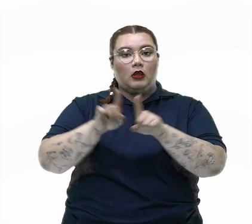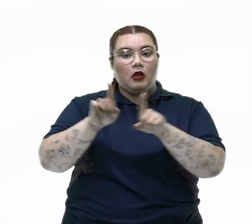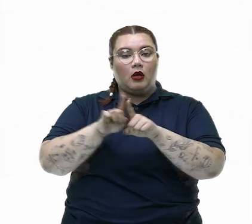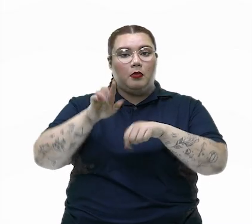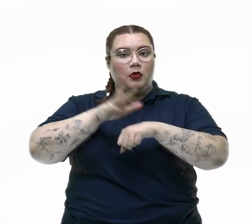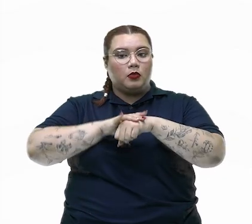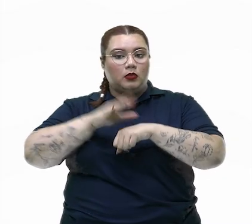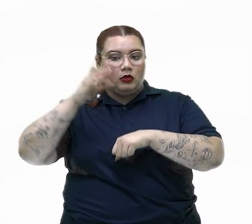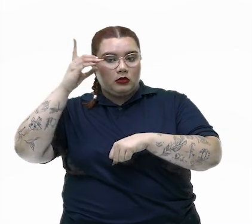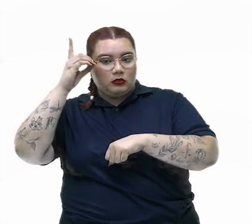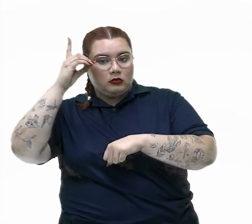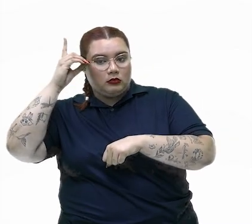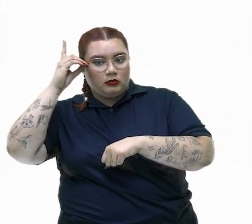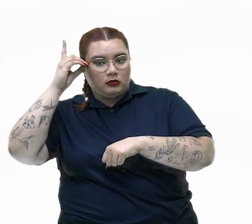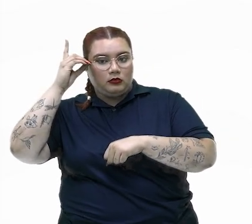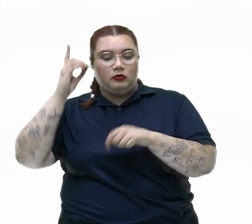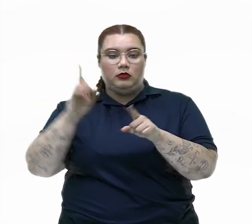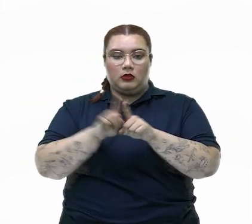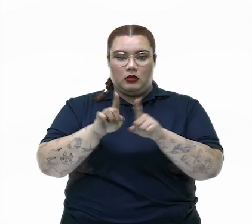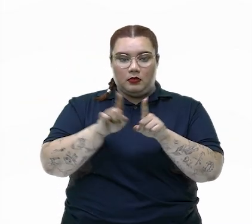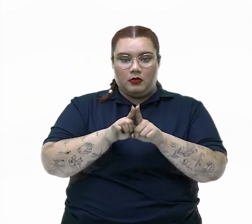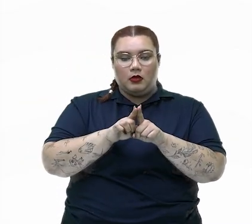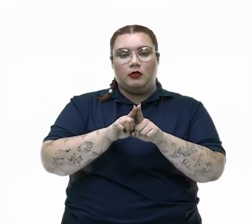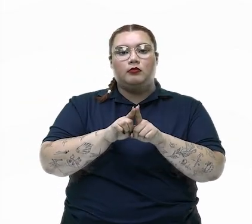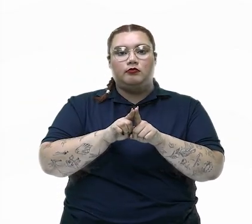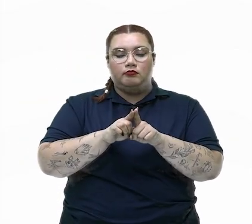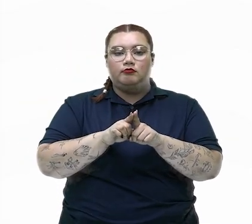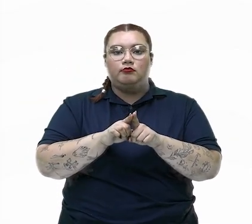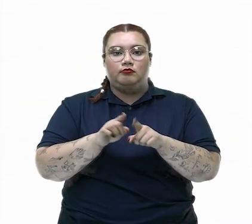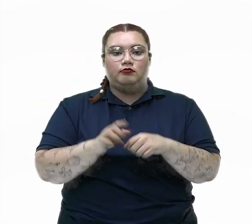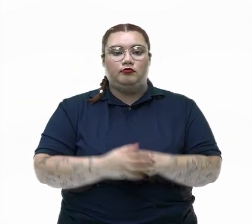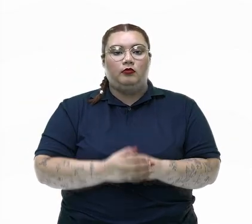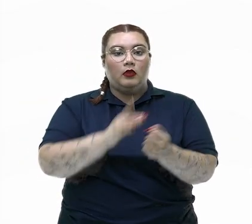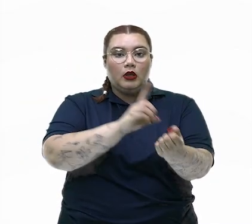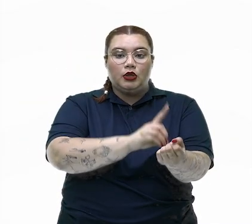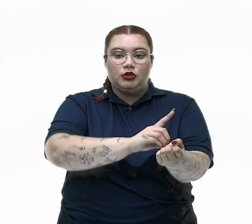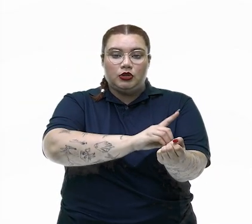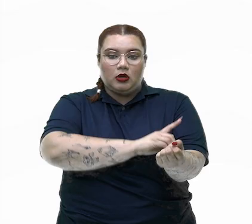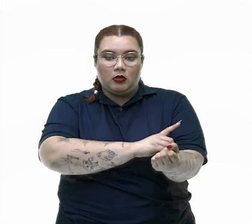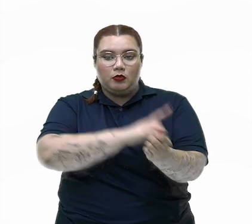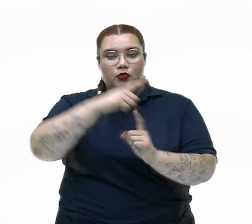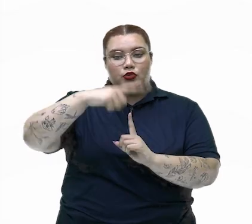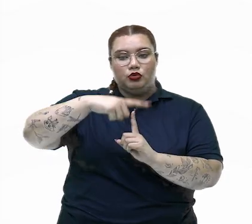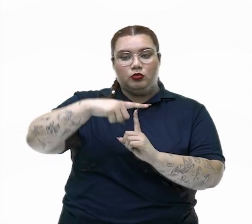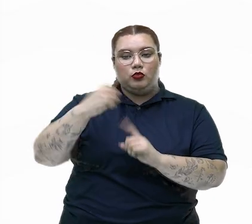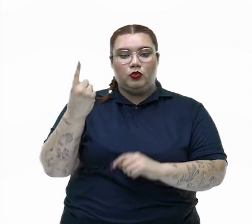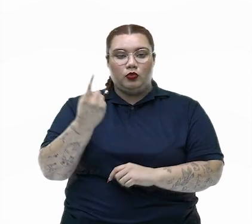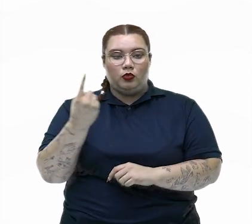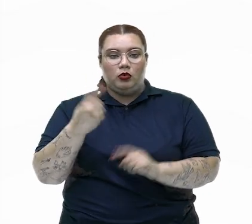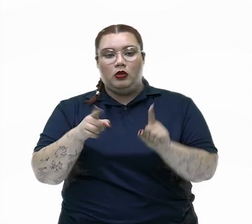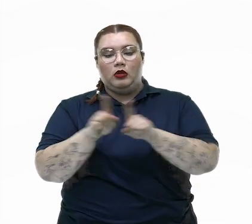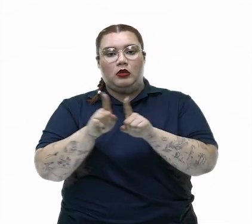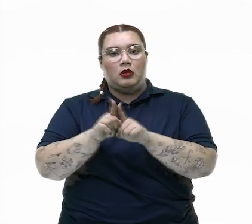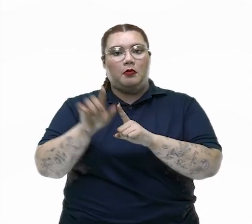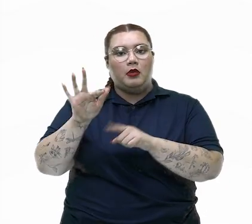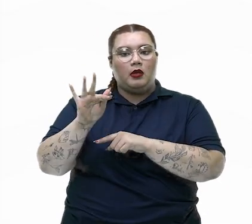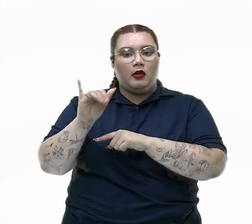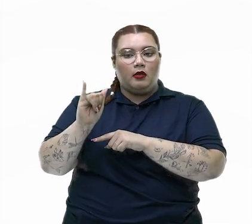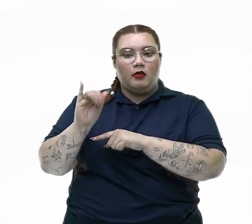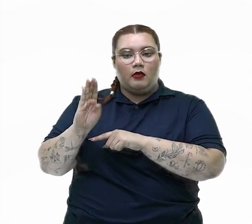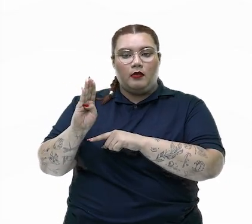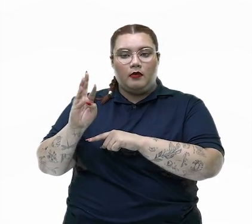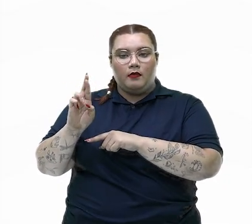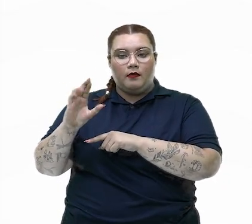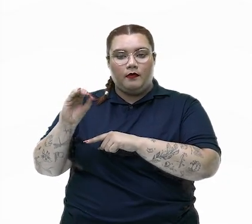síndrome de Down, né, uma condição. Temos a diabetes do tipo 1 e a fibrose